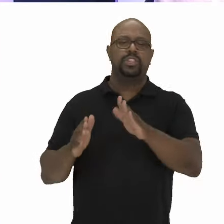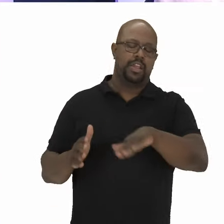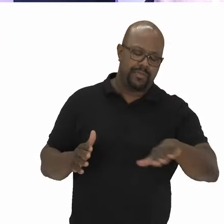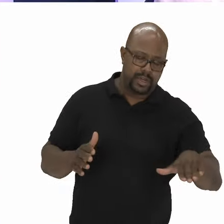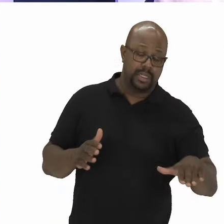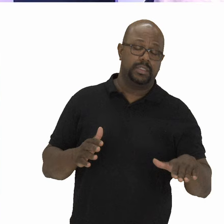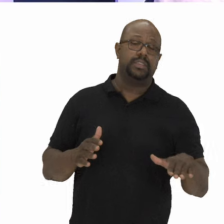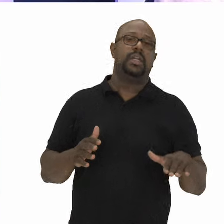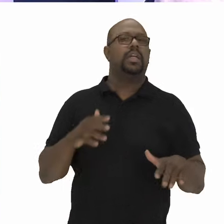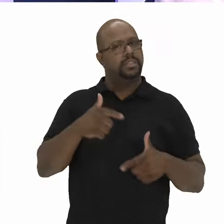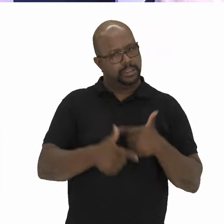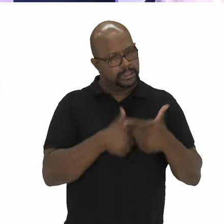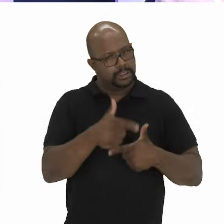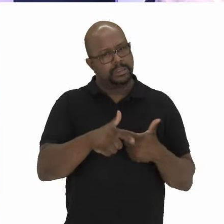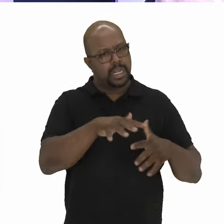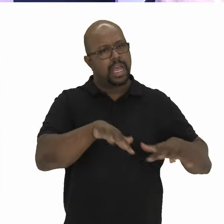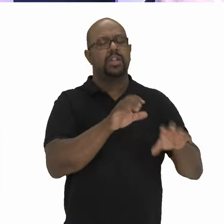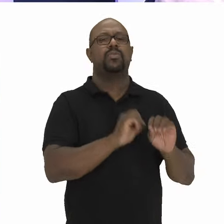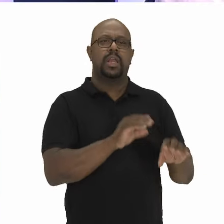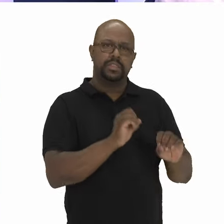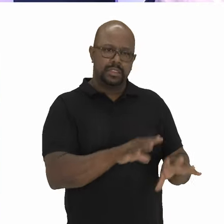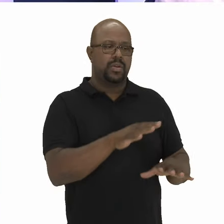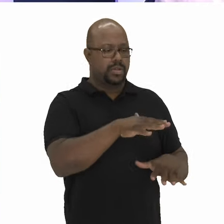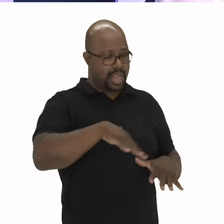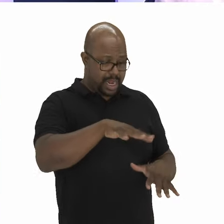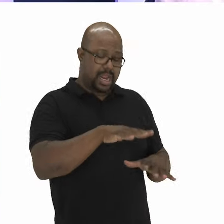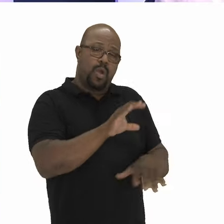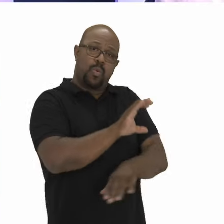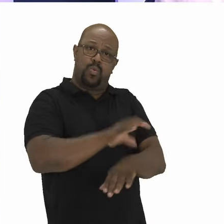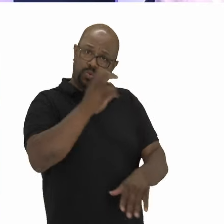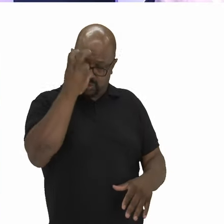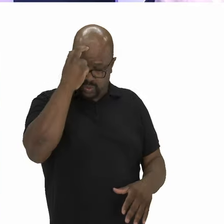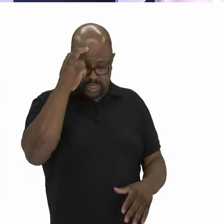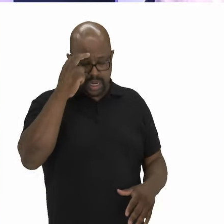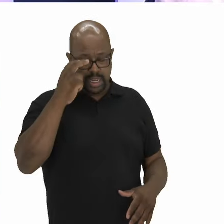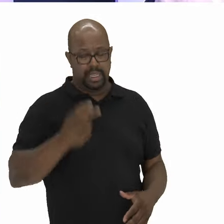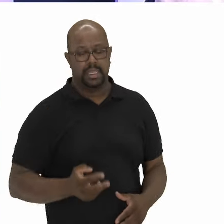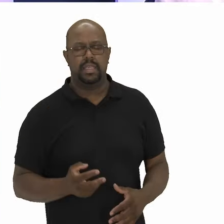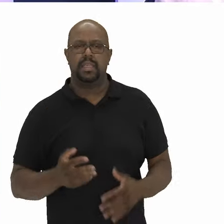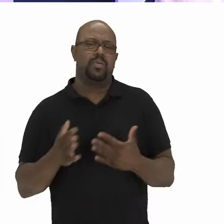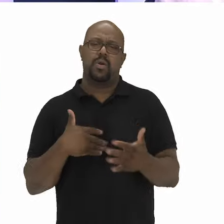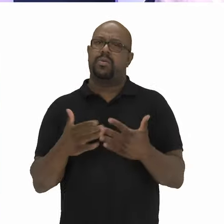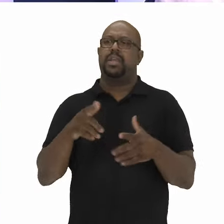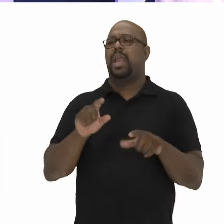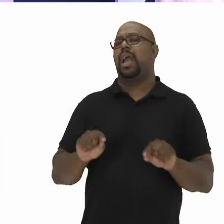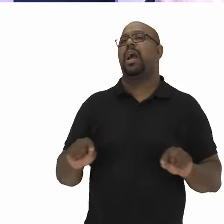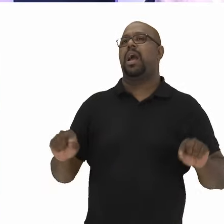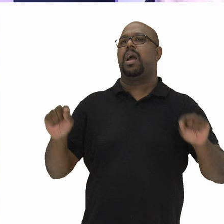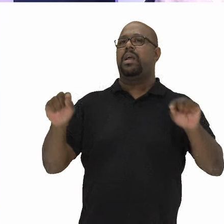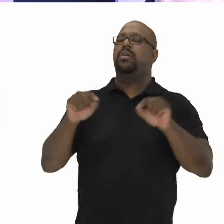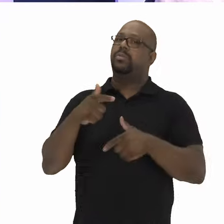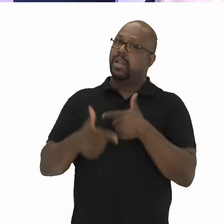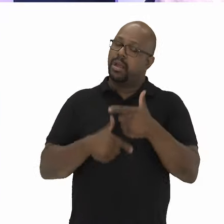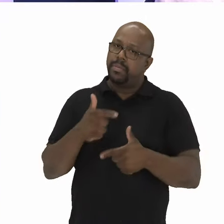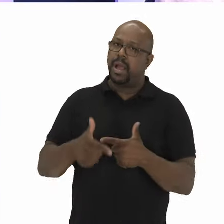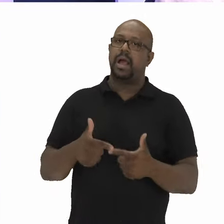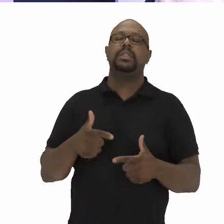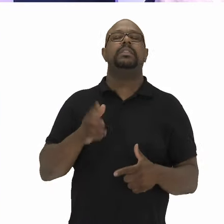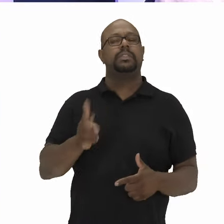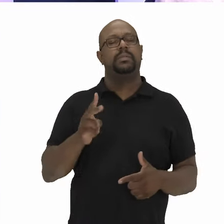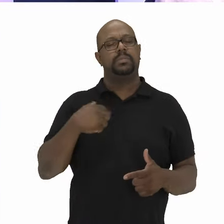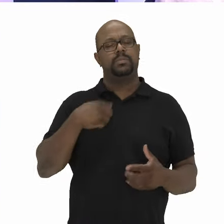na área da infância a gente atua na área da Educação na área da cultura e em qualquer área na verdade do